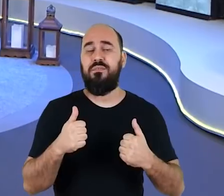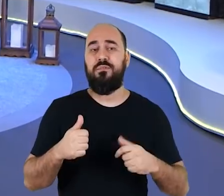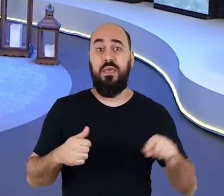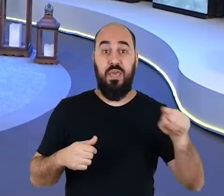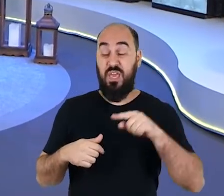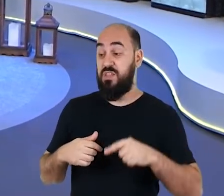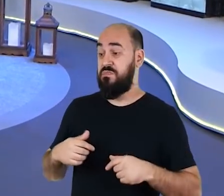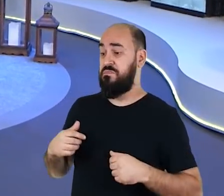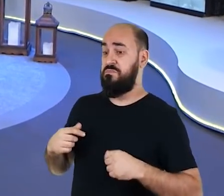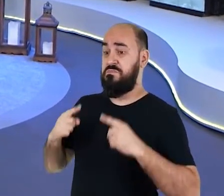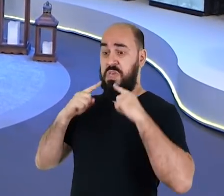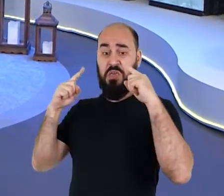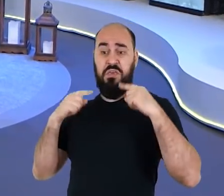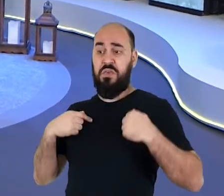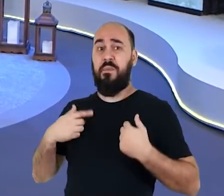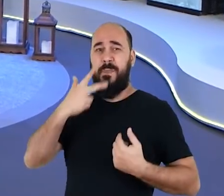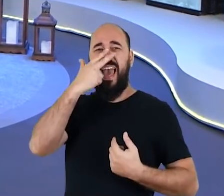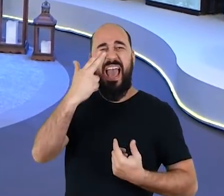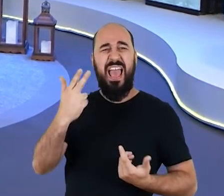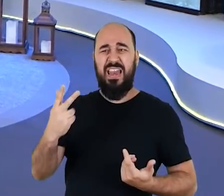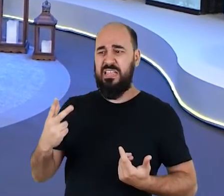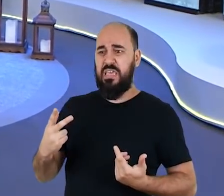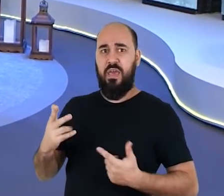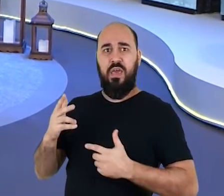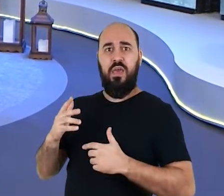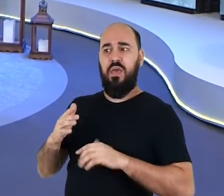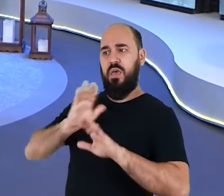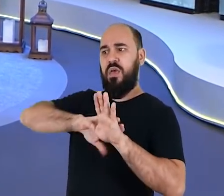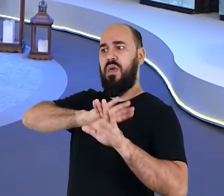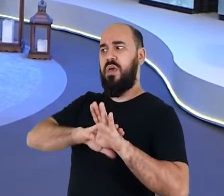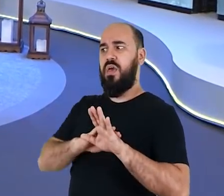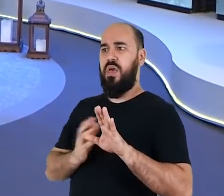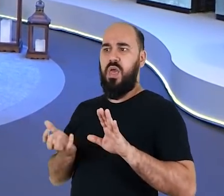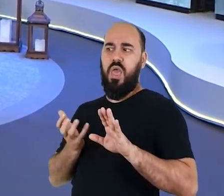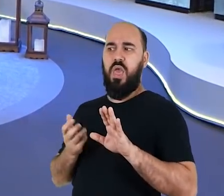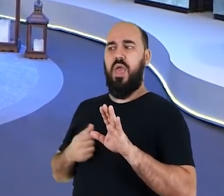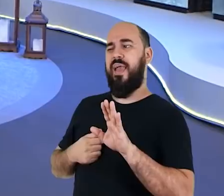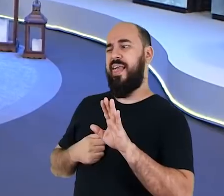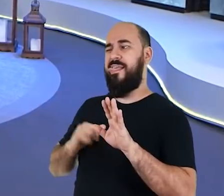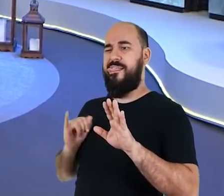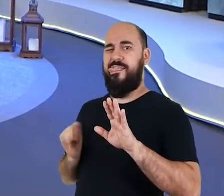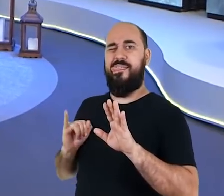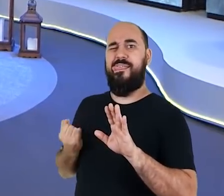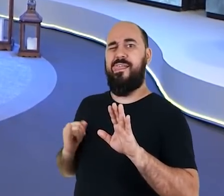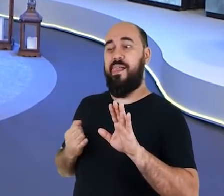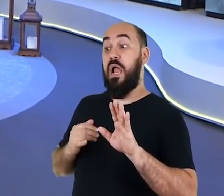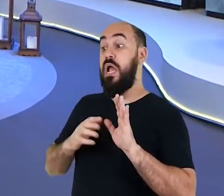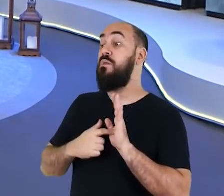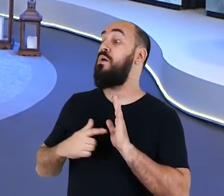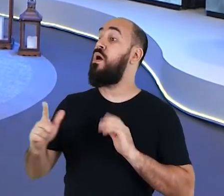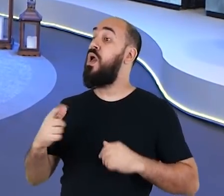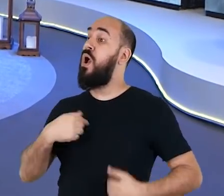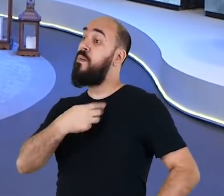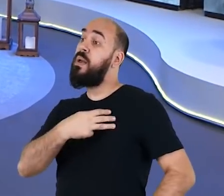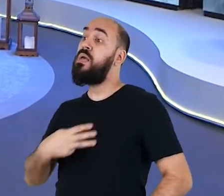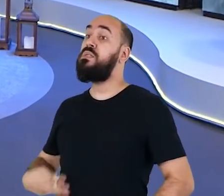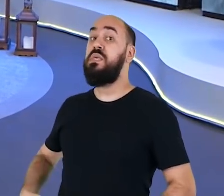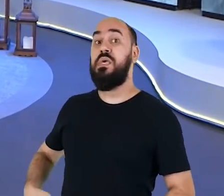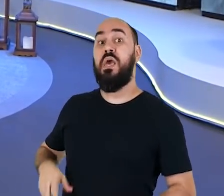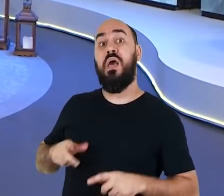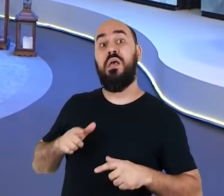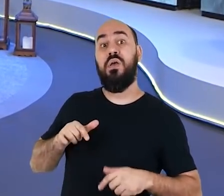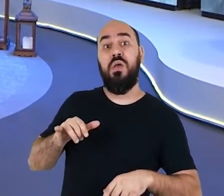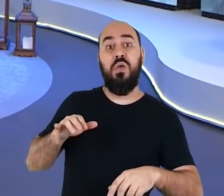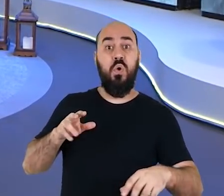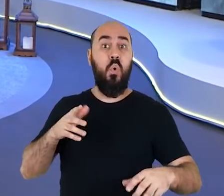portavam como o prometido Messias, que ia libertar os judeus dos romanos. Eles até aproveitaram